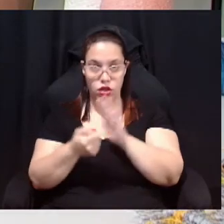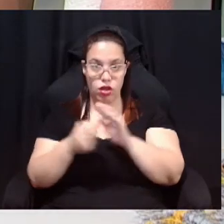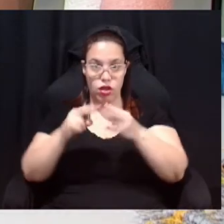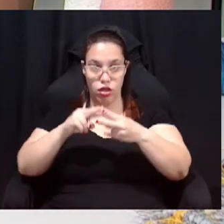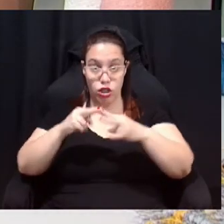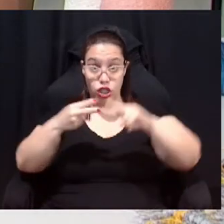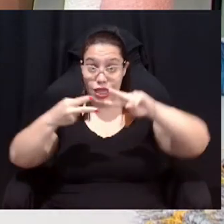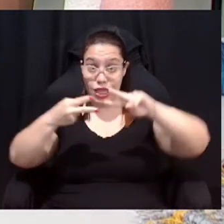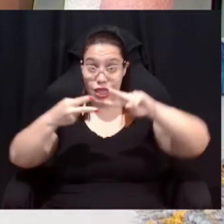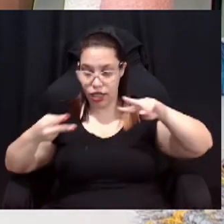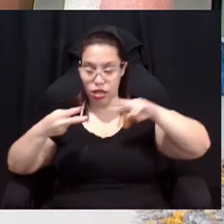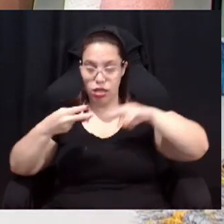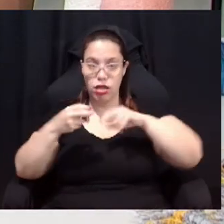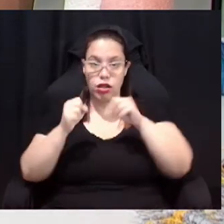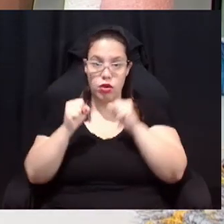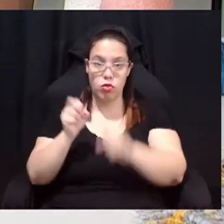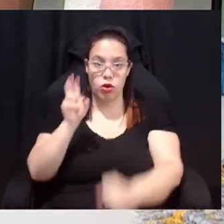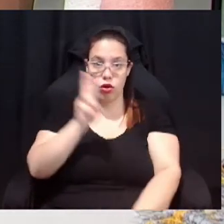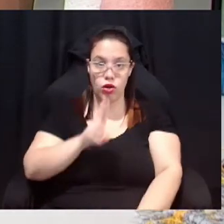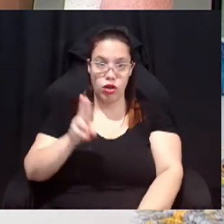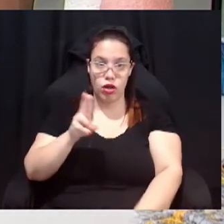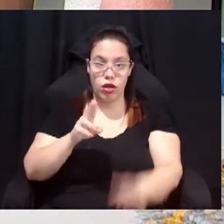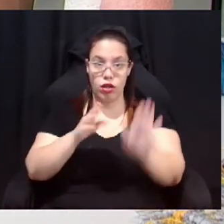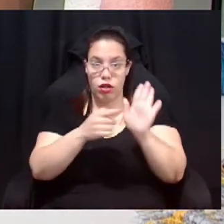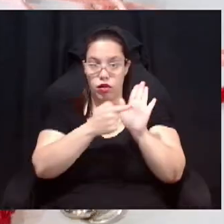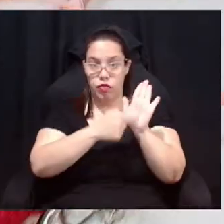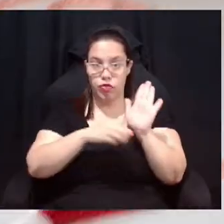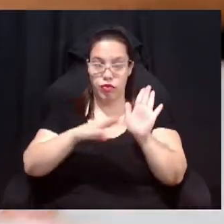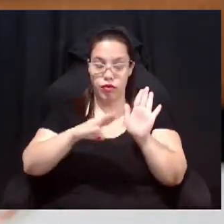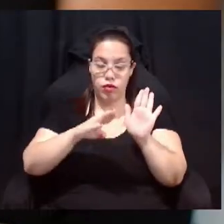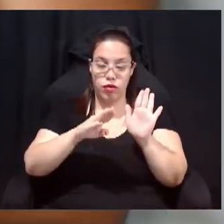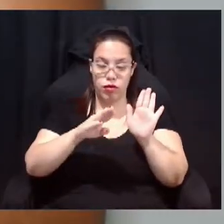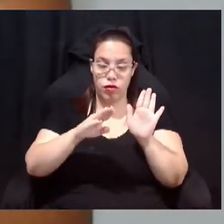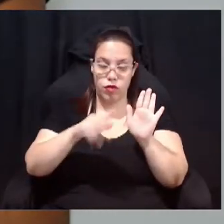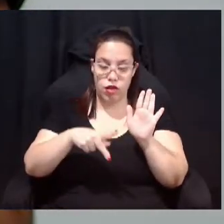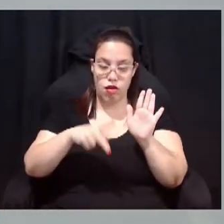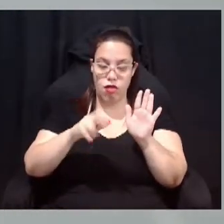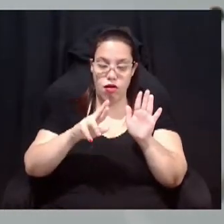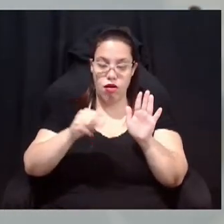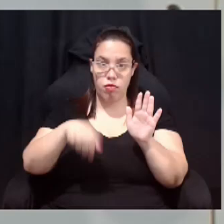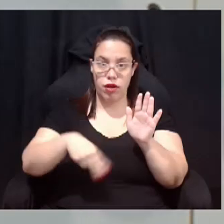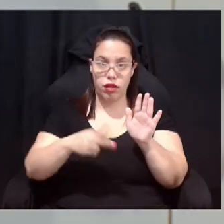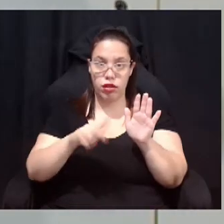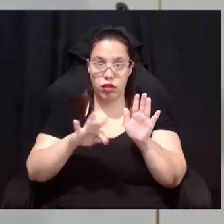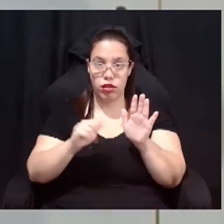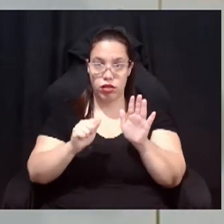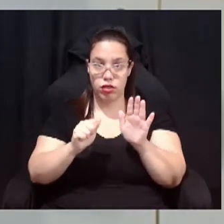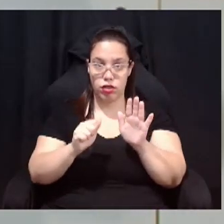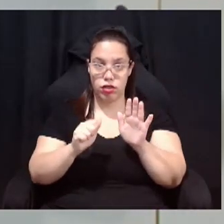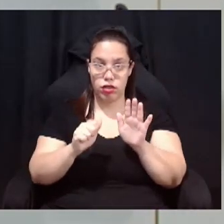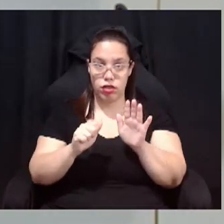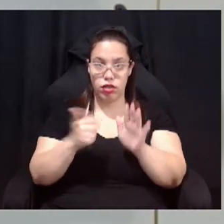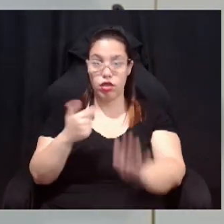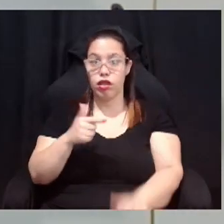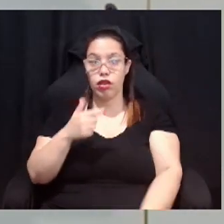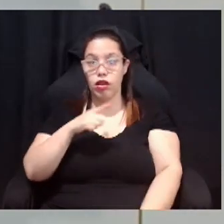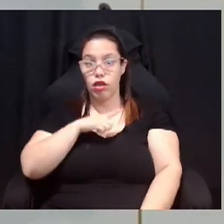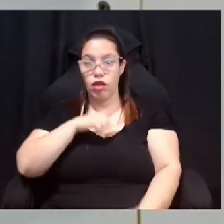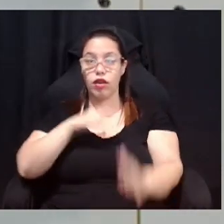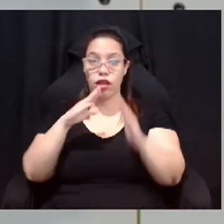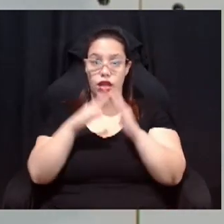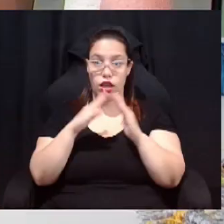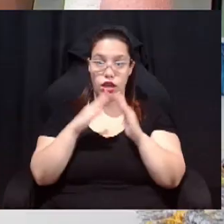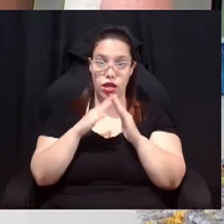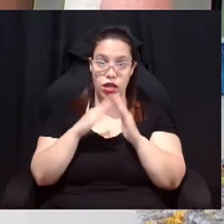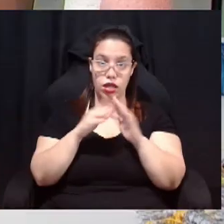a gente pode usar a prancheta, que é um material um pouco mais robusto, né? Nem todo mundo vai ter uma prancheta em casa, mas